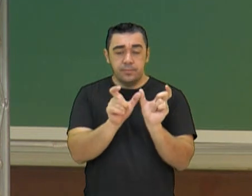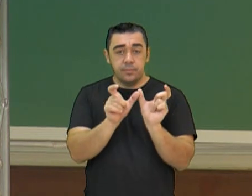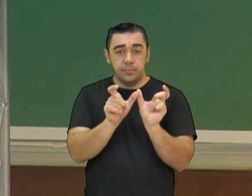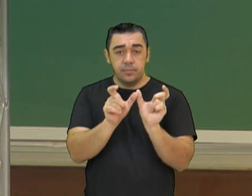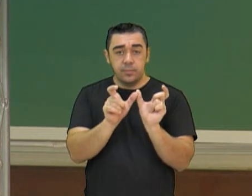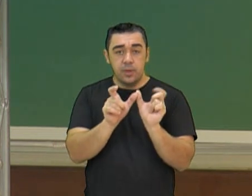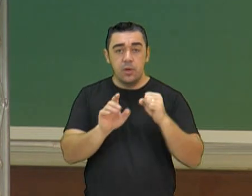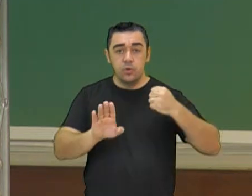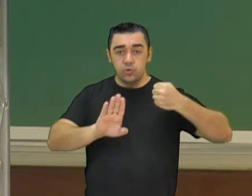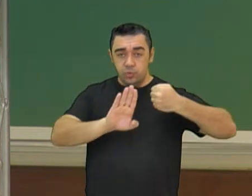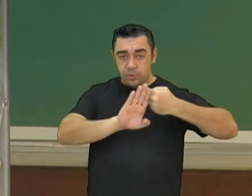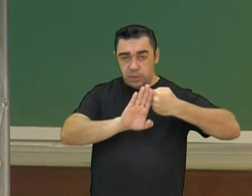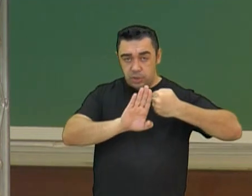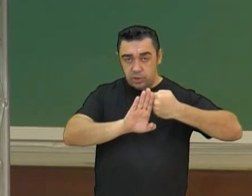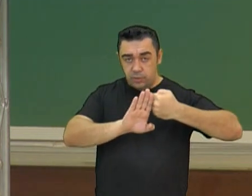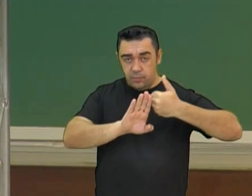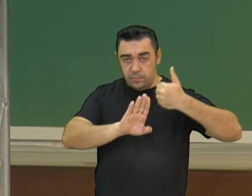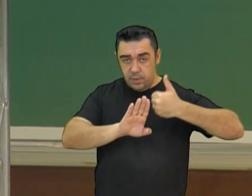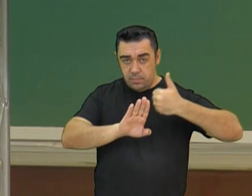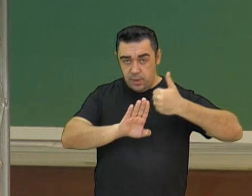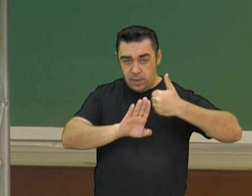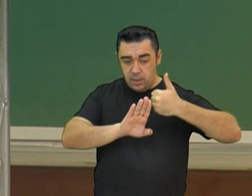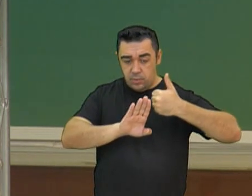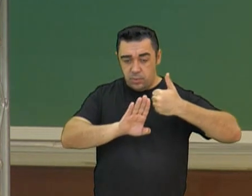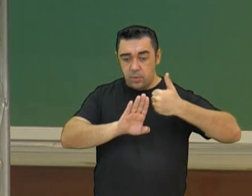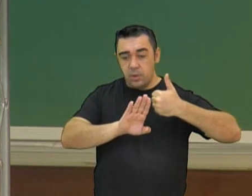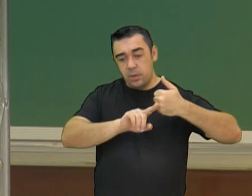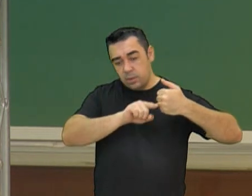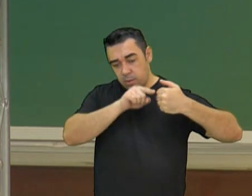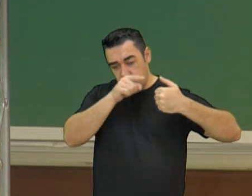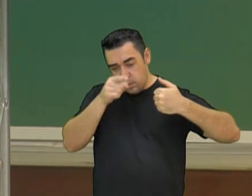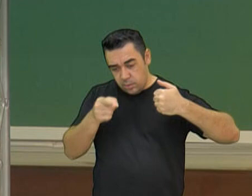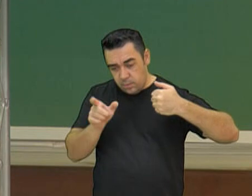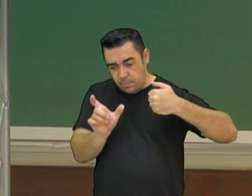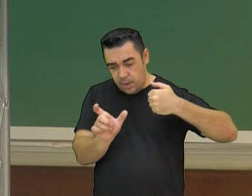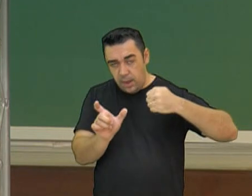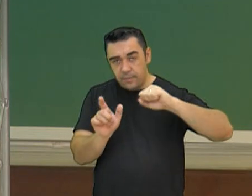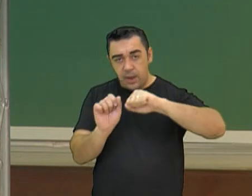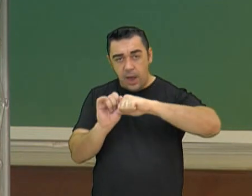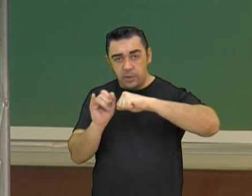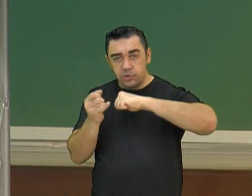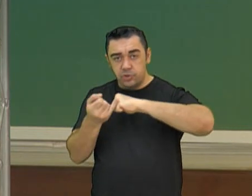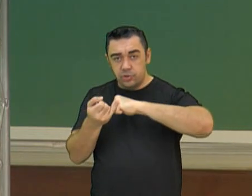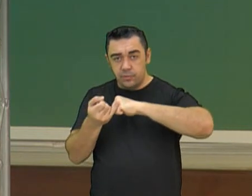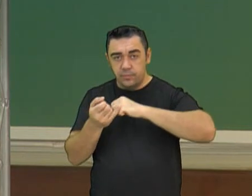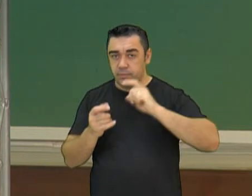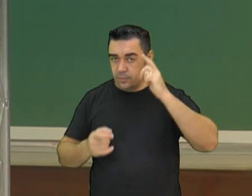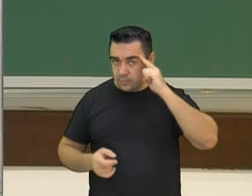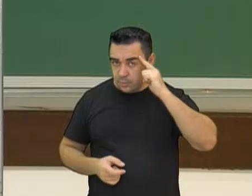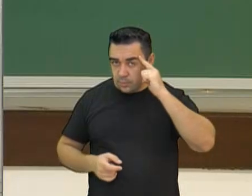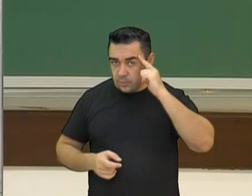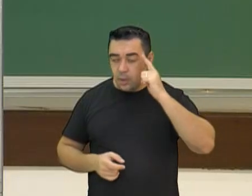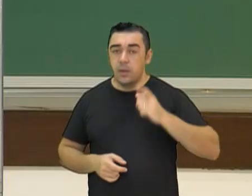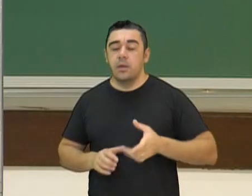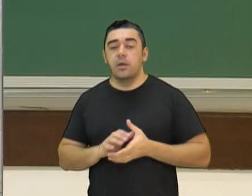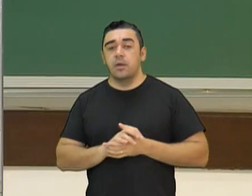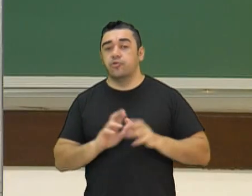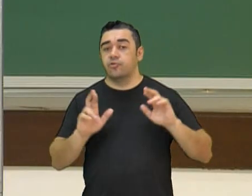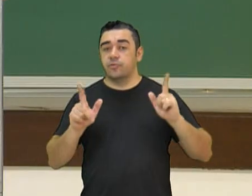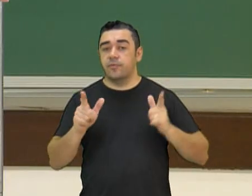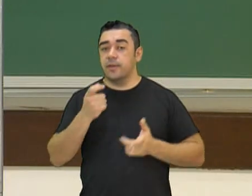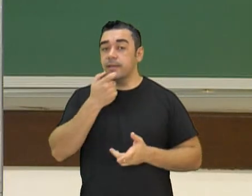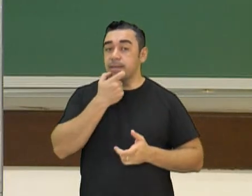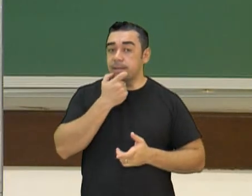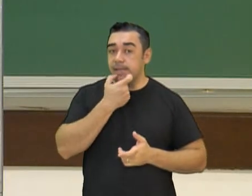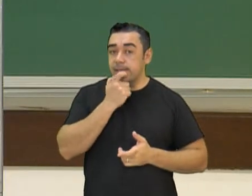antes do adjetivo. É diferente do inglês. Se fosse o inglês, seria o contrário. Lembra? Eu quero falar lá, garoto bonito,